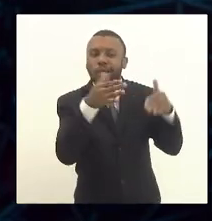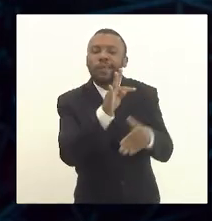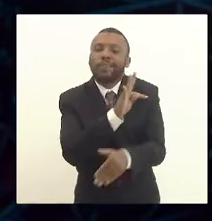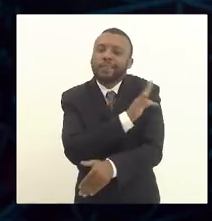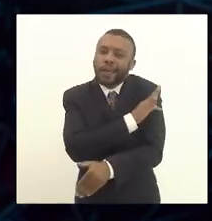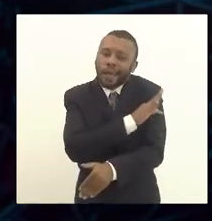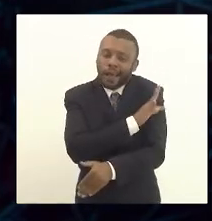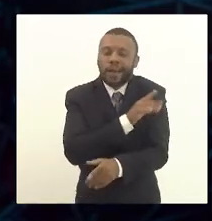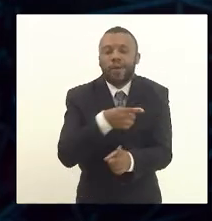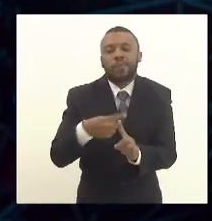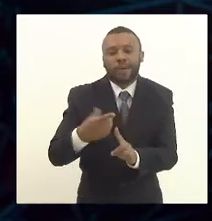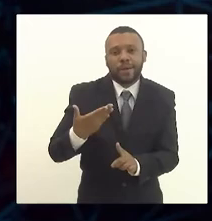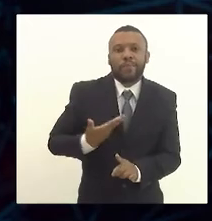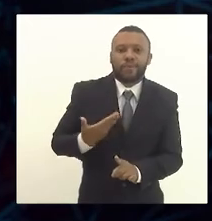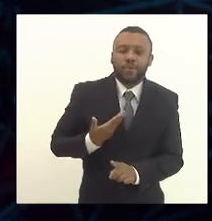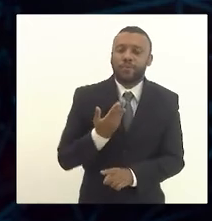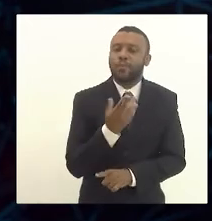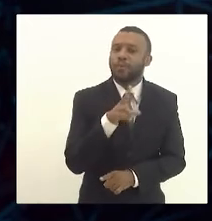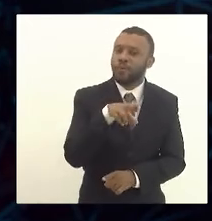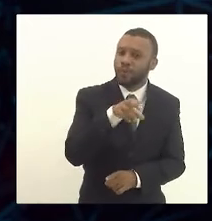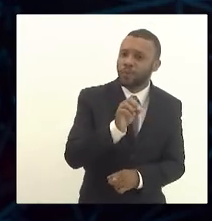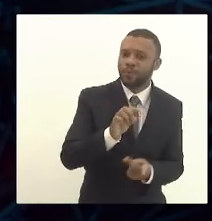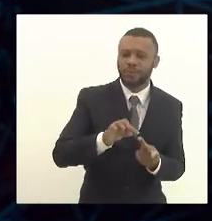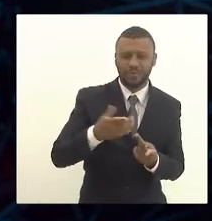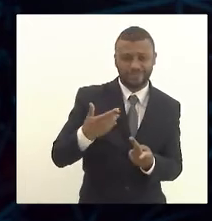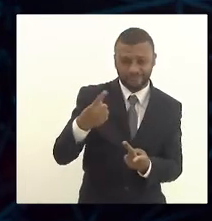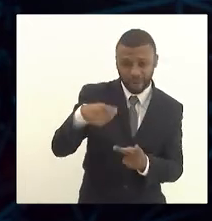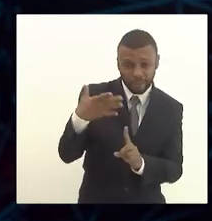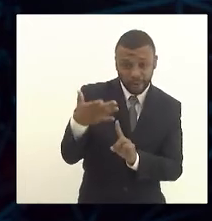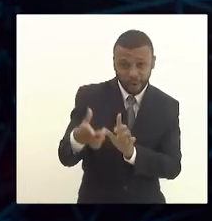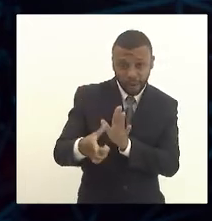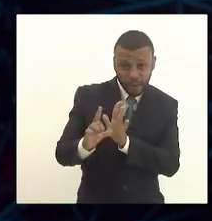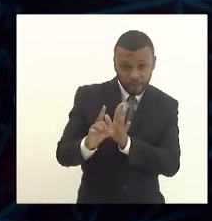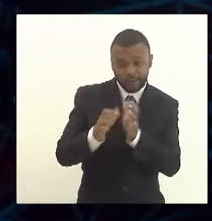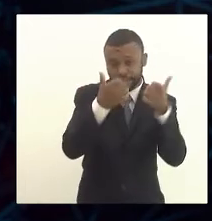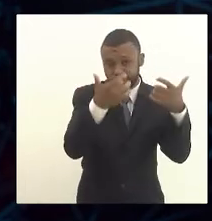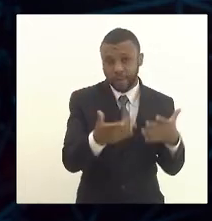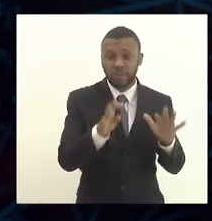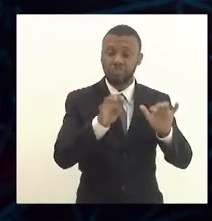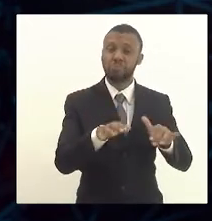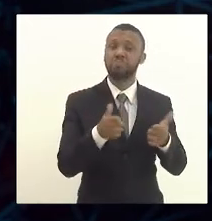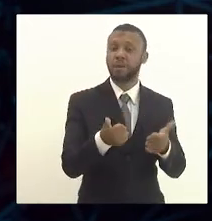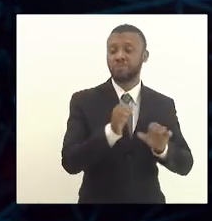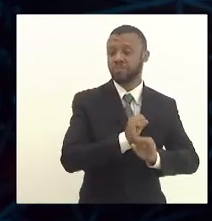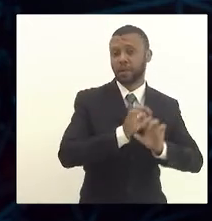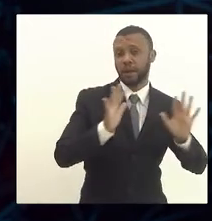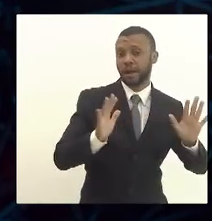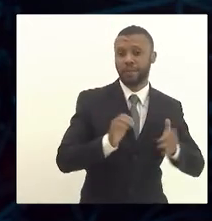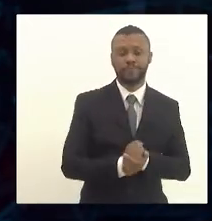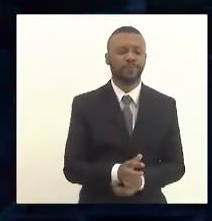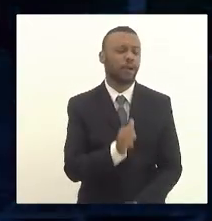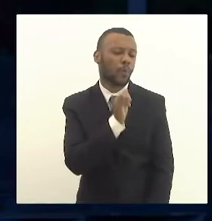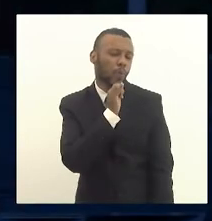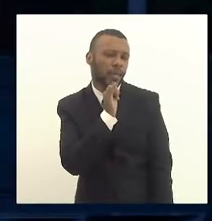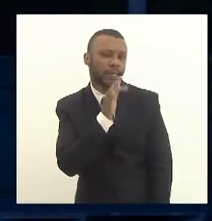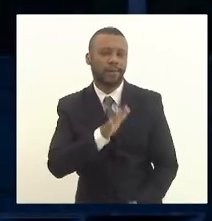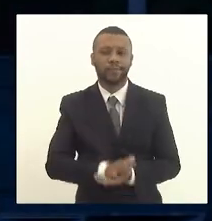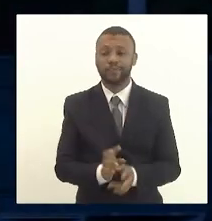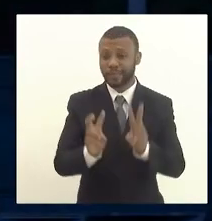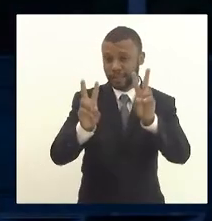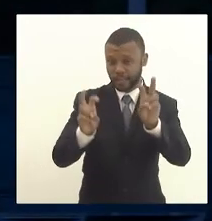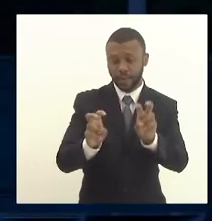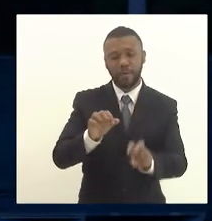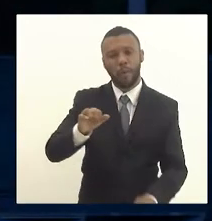bem, mas em relação aos parques de iluminação pública 5G, vamos tomar por empréstimo para explorar as